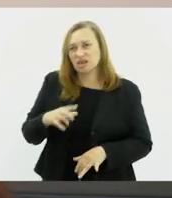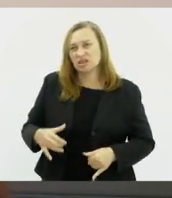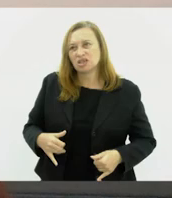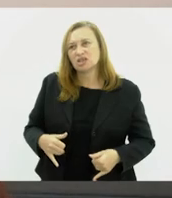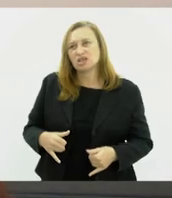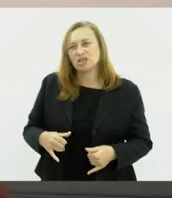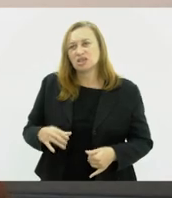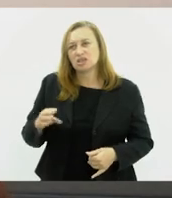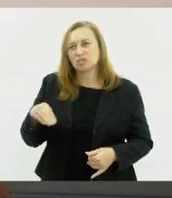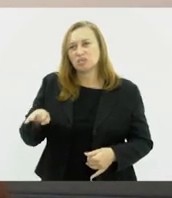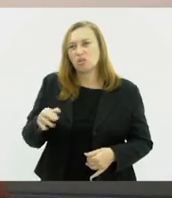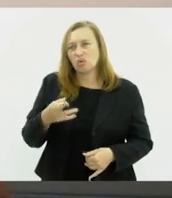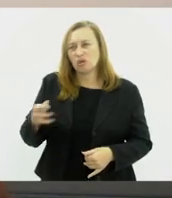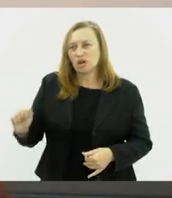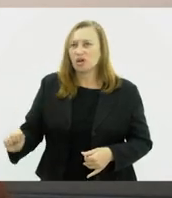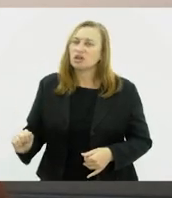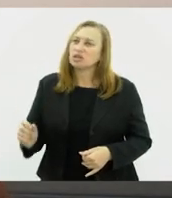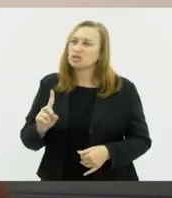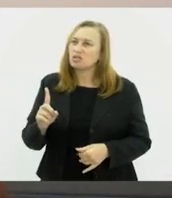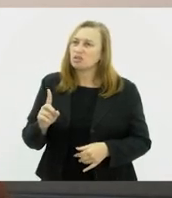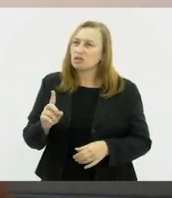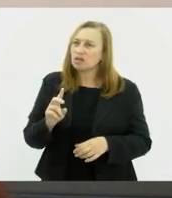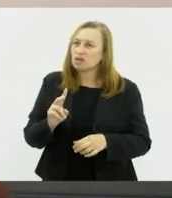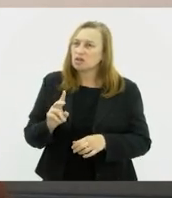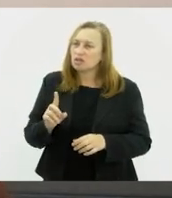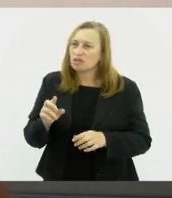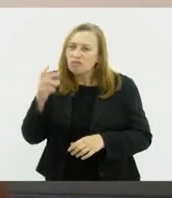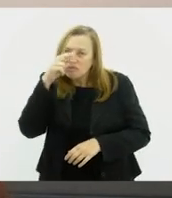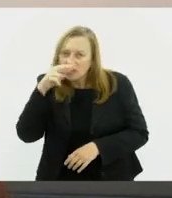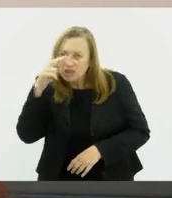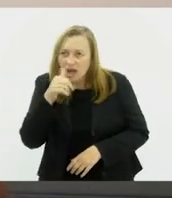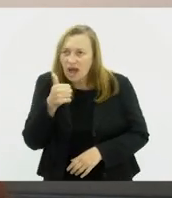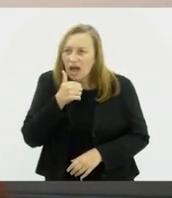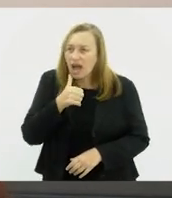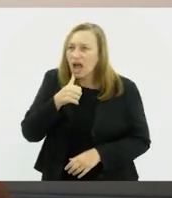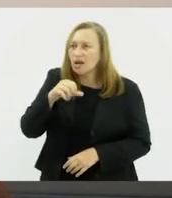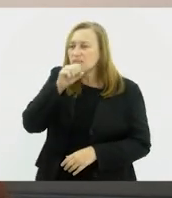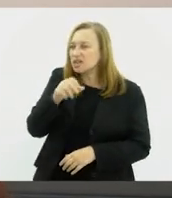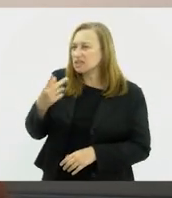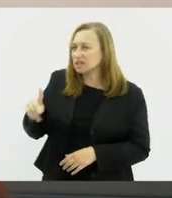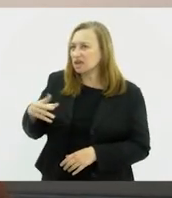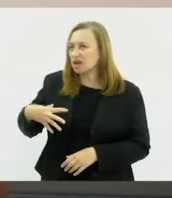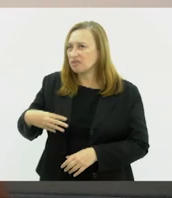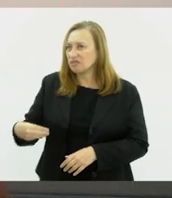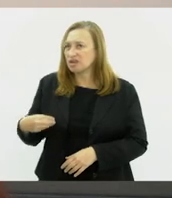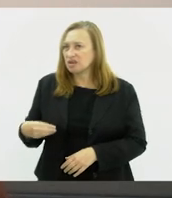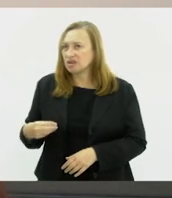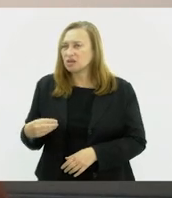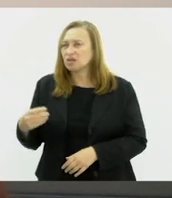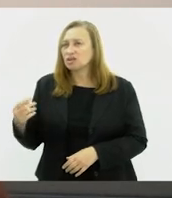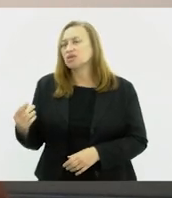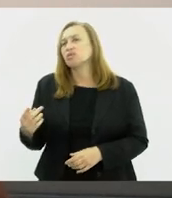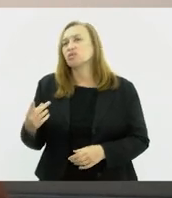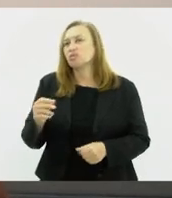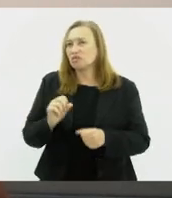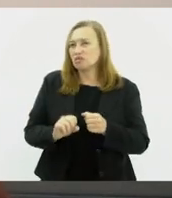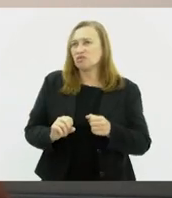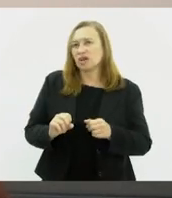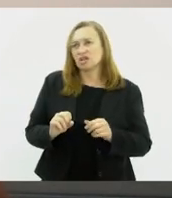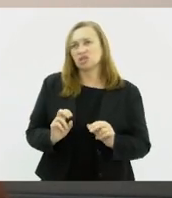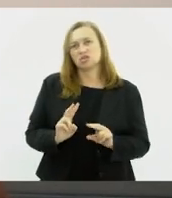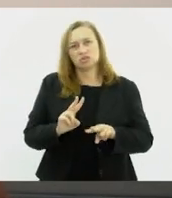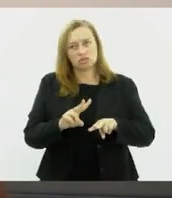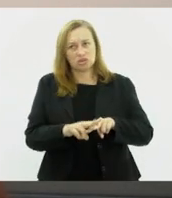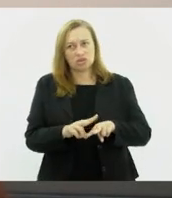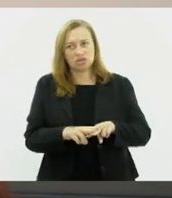comear não revistaram a mãe deles filha deles do jeito que revistam numa numa penitenciária se tivesse